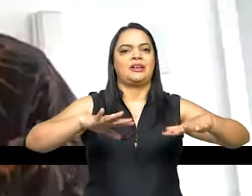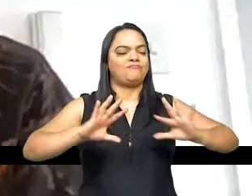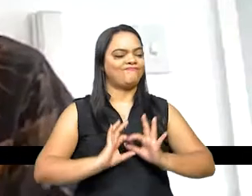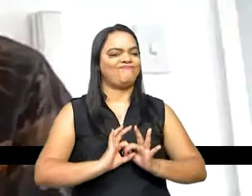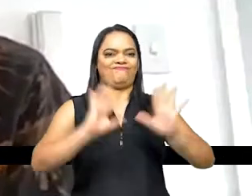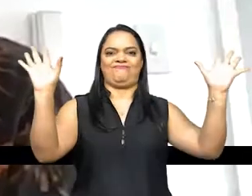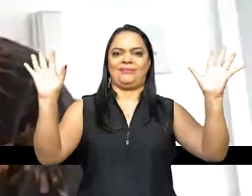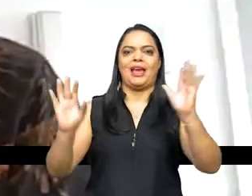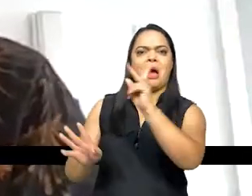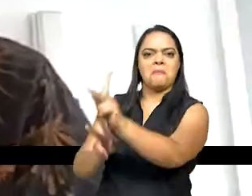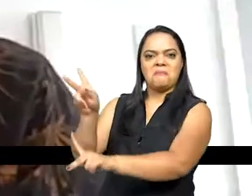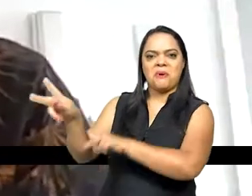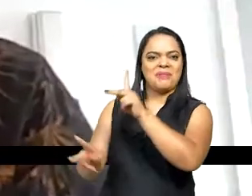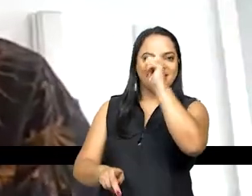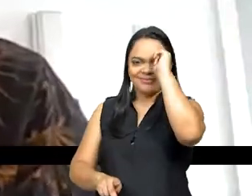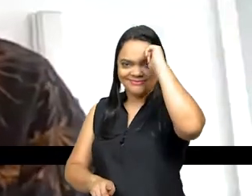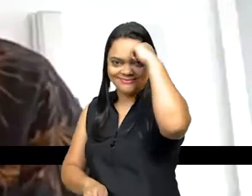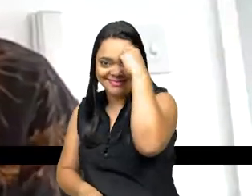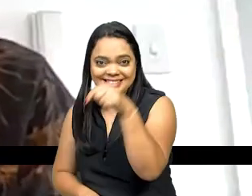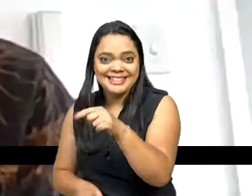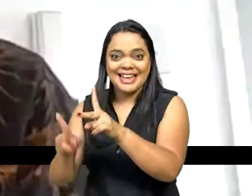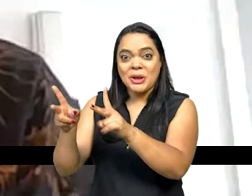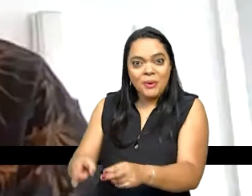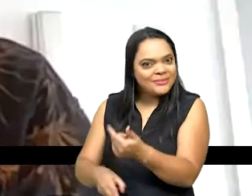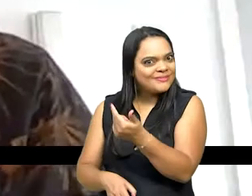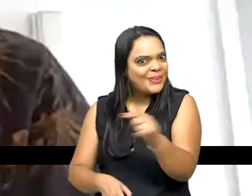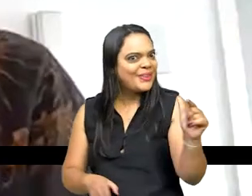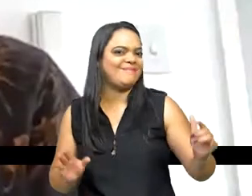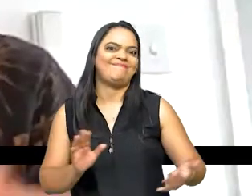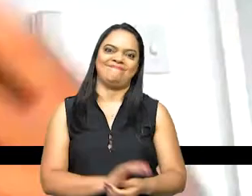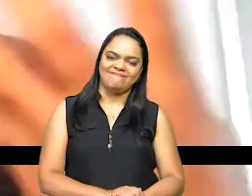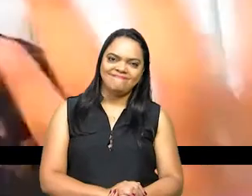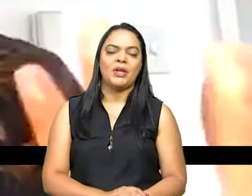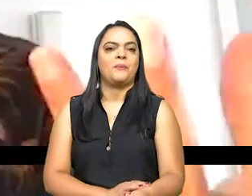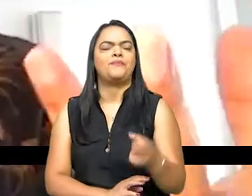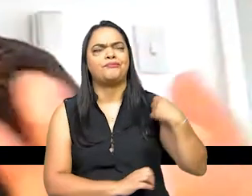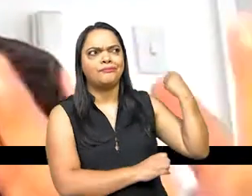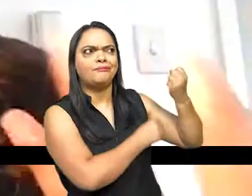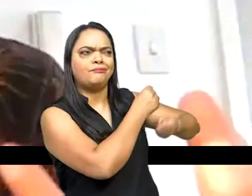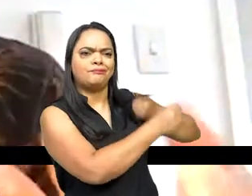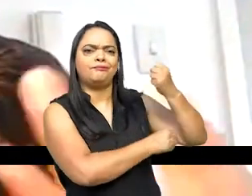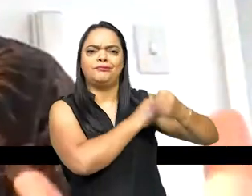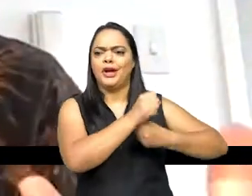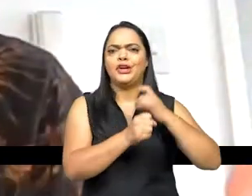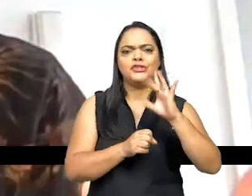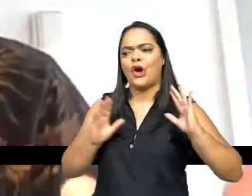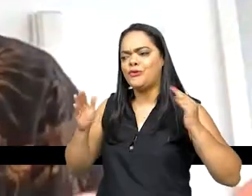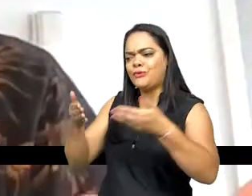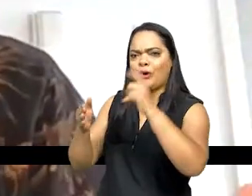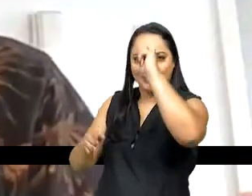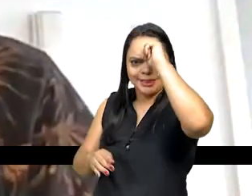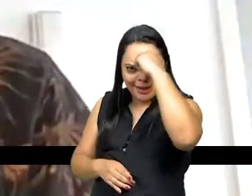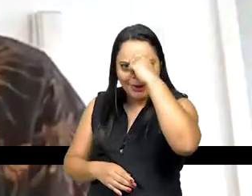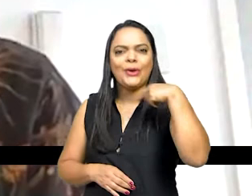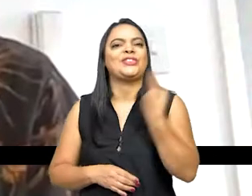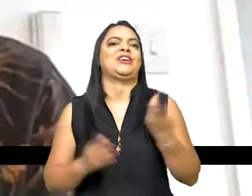ampla, enquanto a população negra não tem essa mesma mobilidade. Então, durante muito tempo, a gente olhou para a experiência dos negros, agora